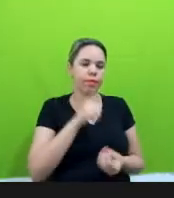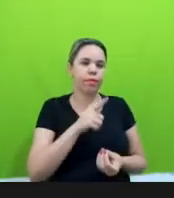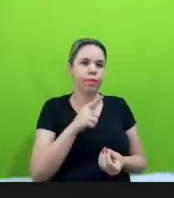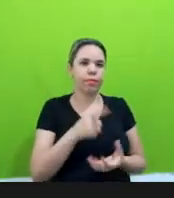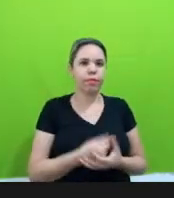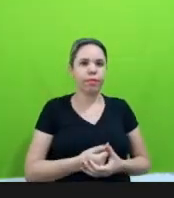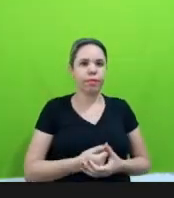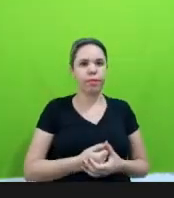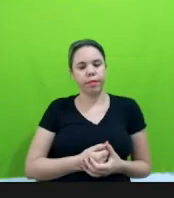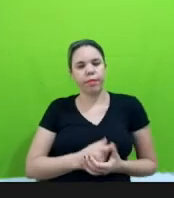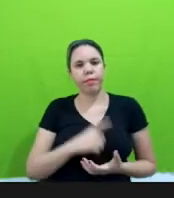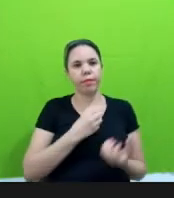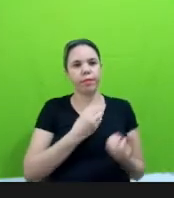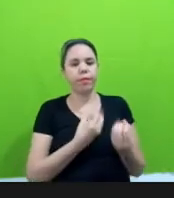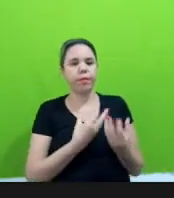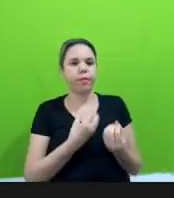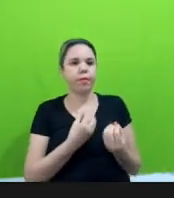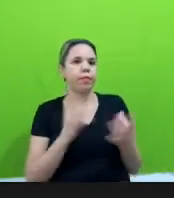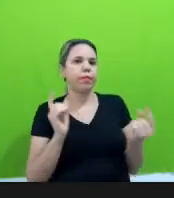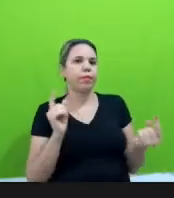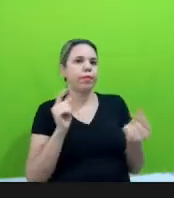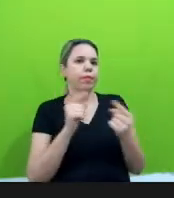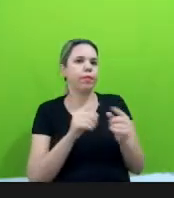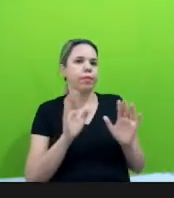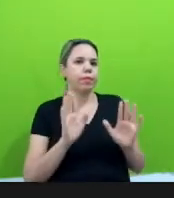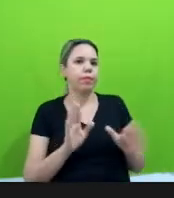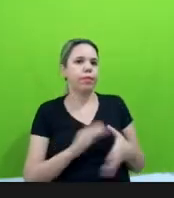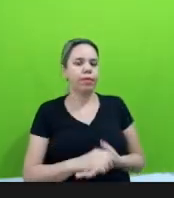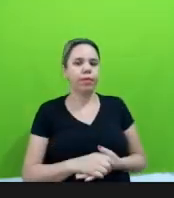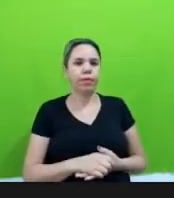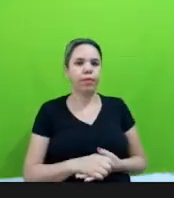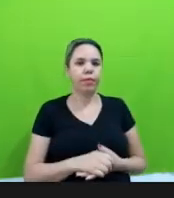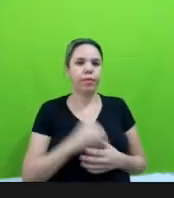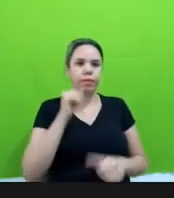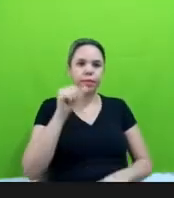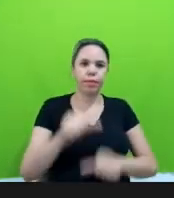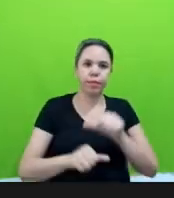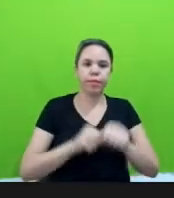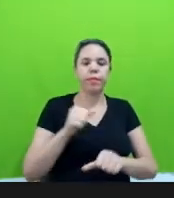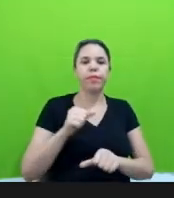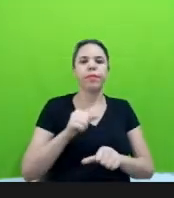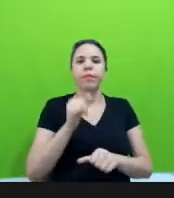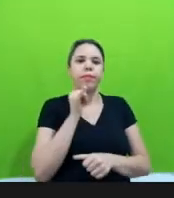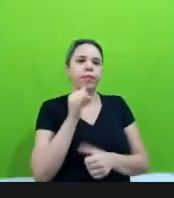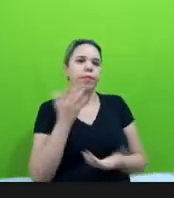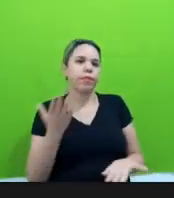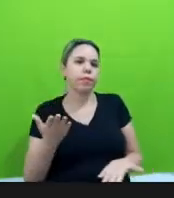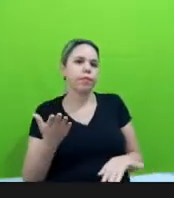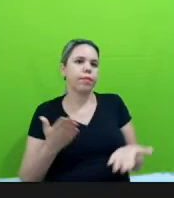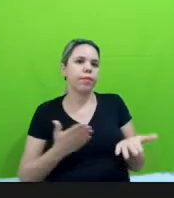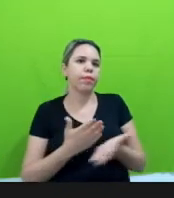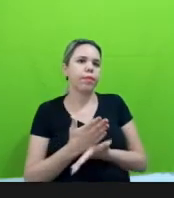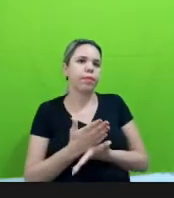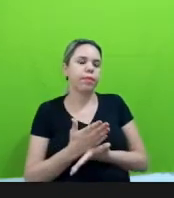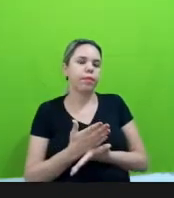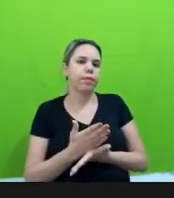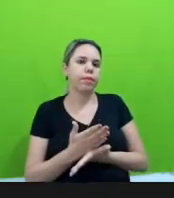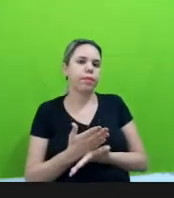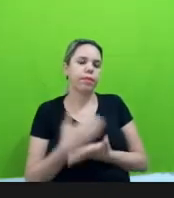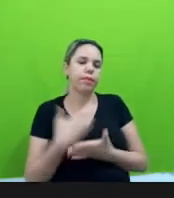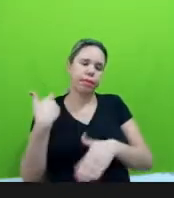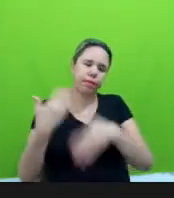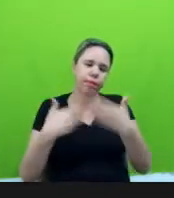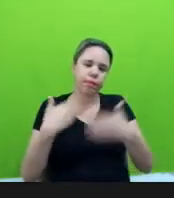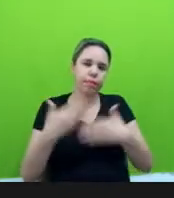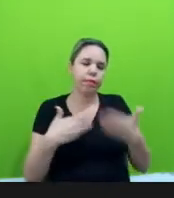pegar algumas informações nesse sentido, mas ela virou ali uma ferramenta de apuração da rotina.